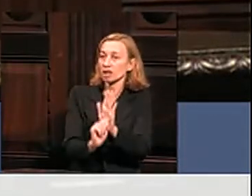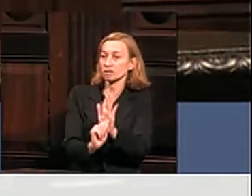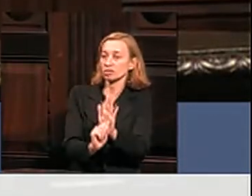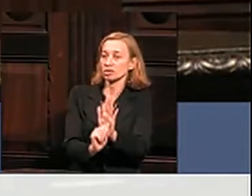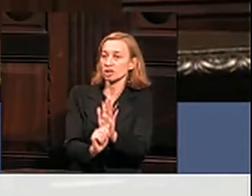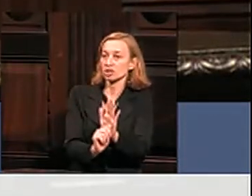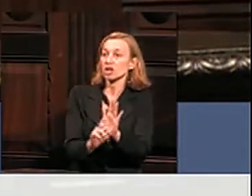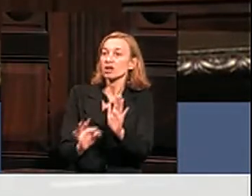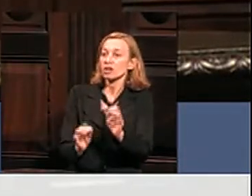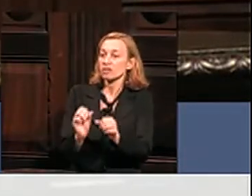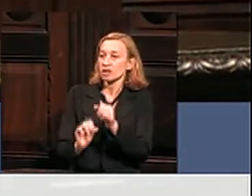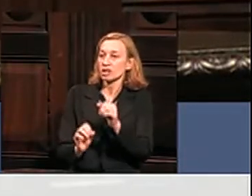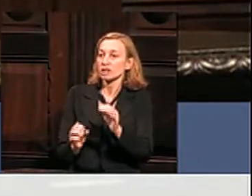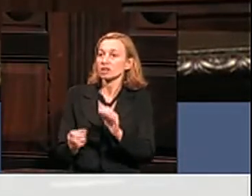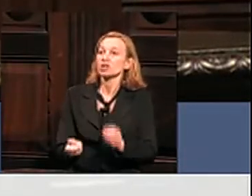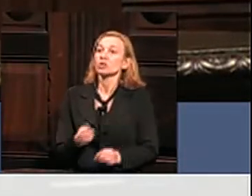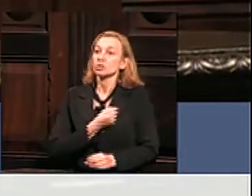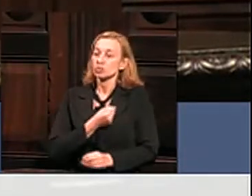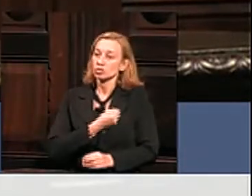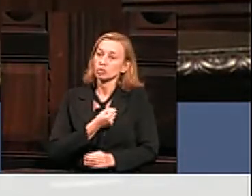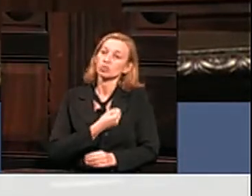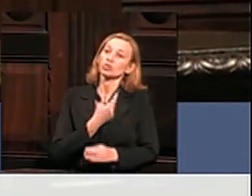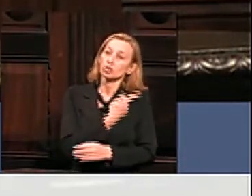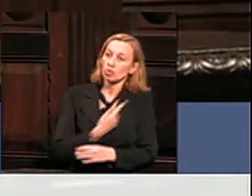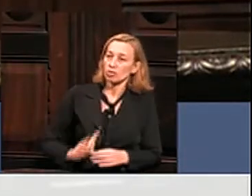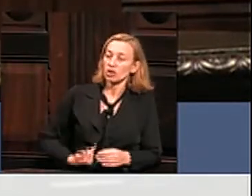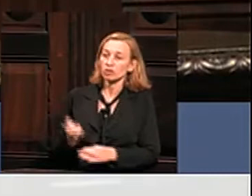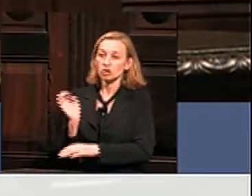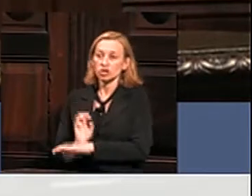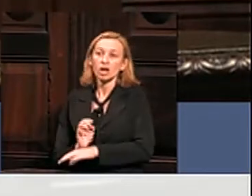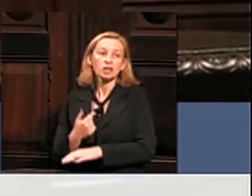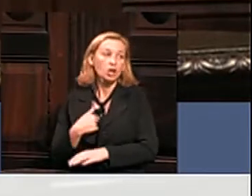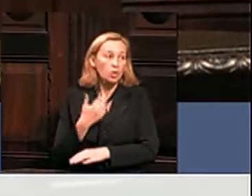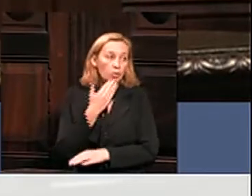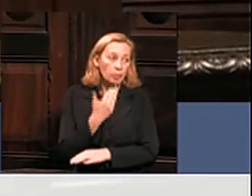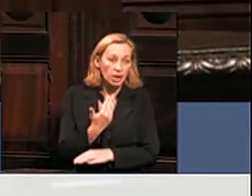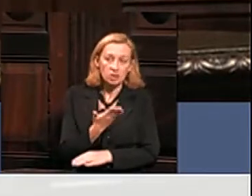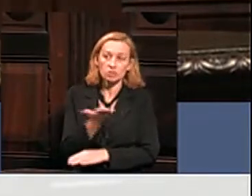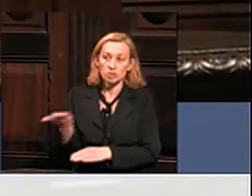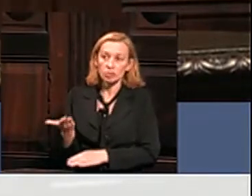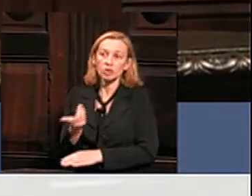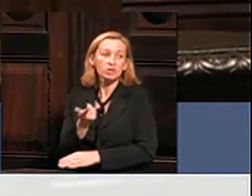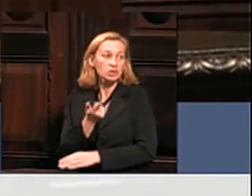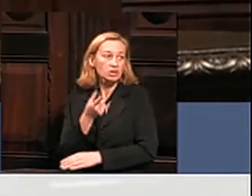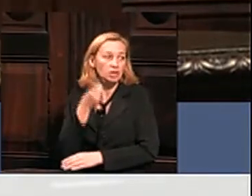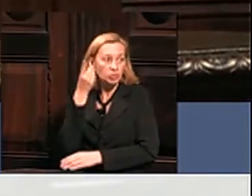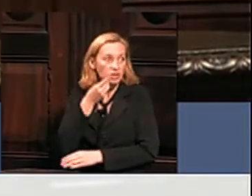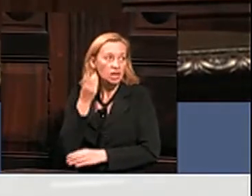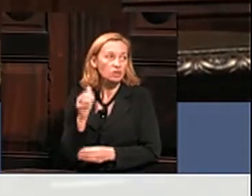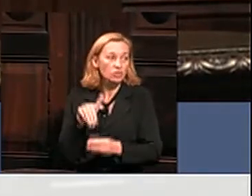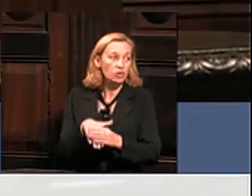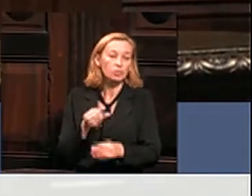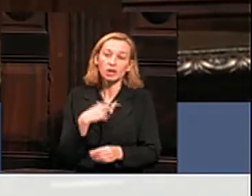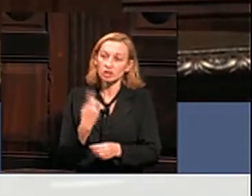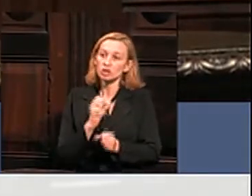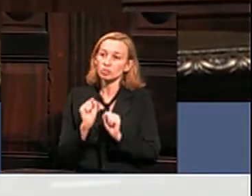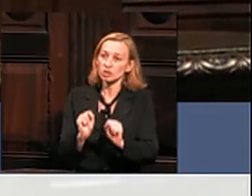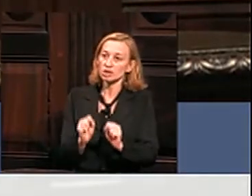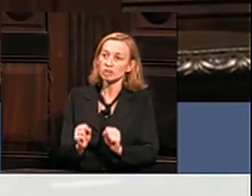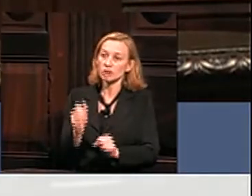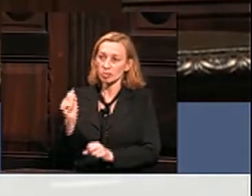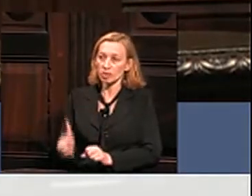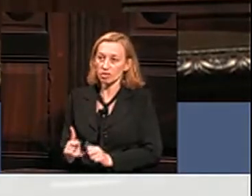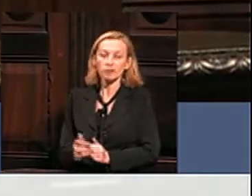do governo do Estado. Então, esta aqui é a minha consideração. Eu peço aos senhores deputados o voto para que a gente possa aprovar esse